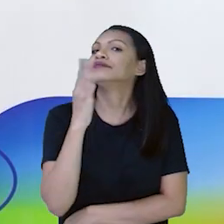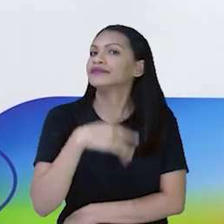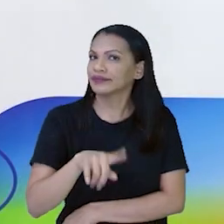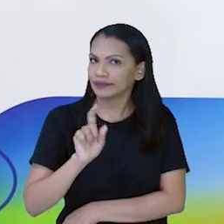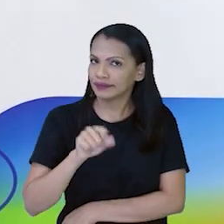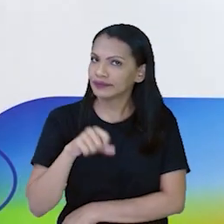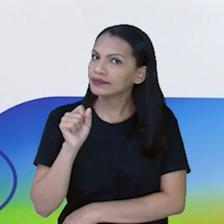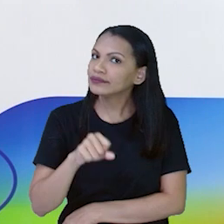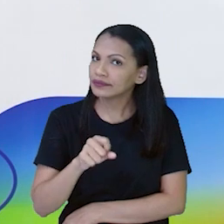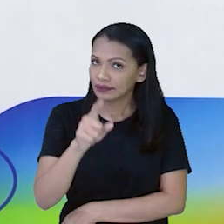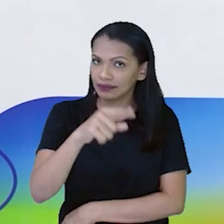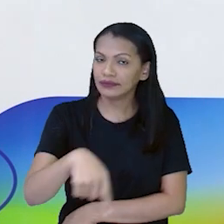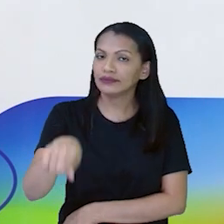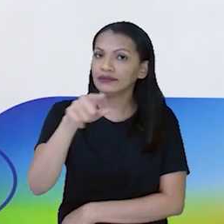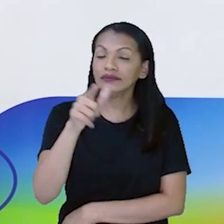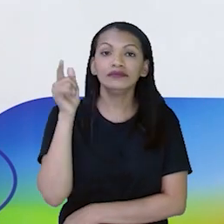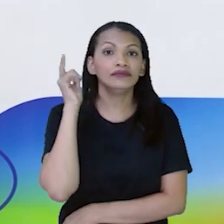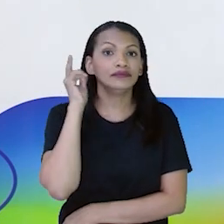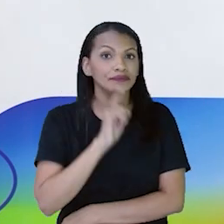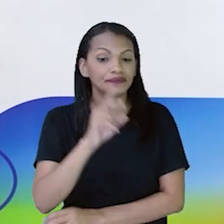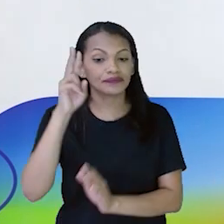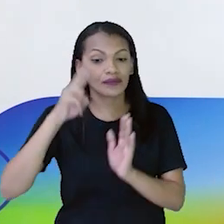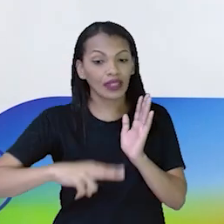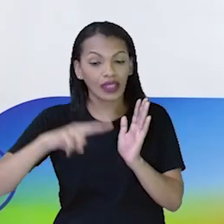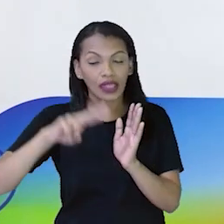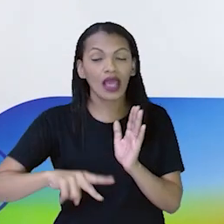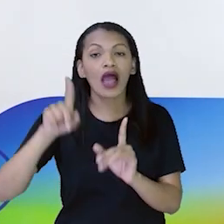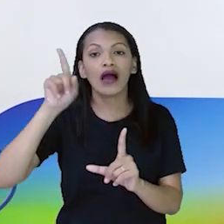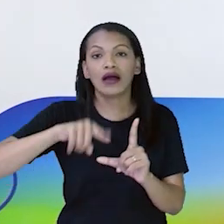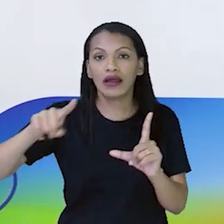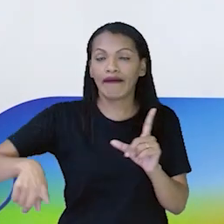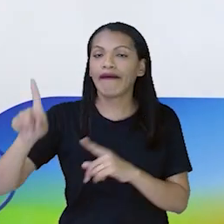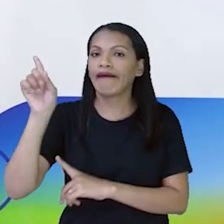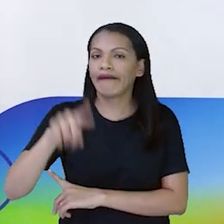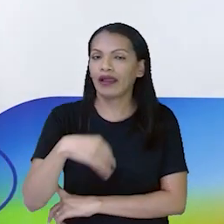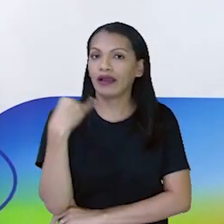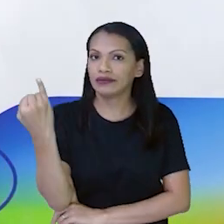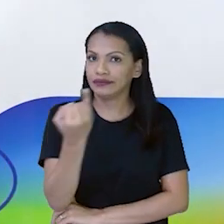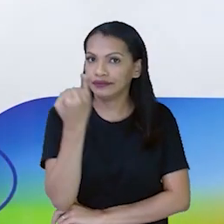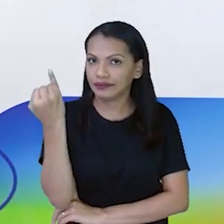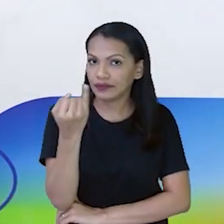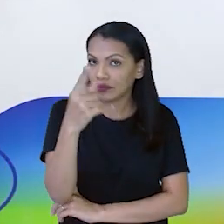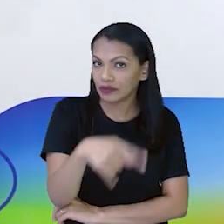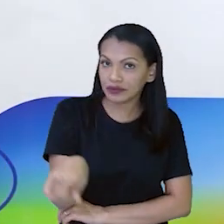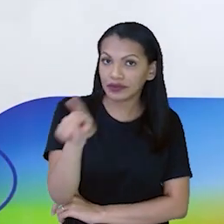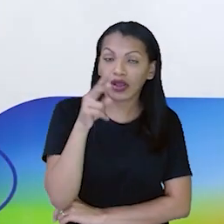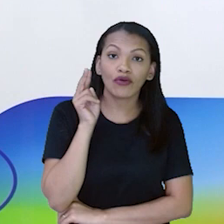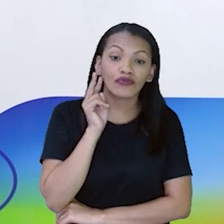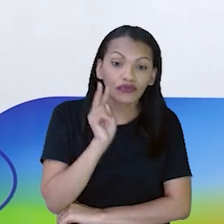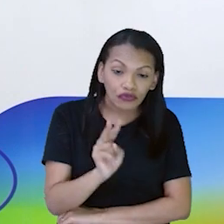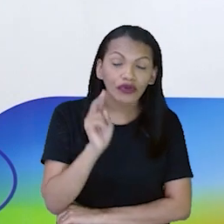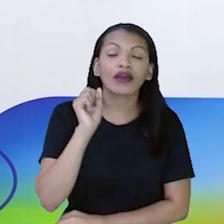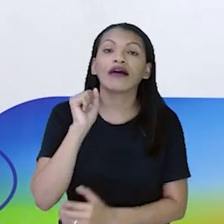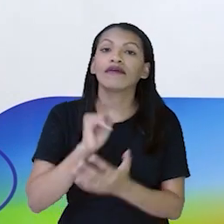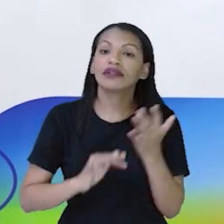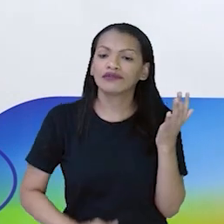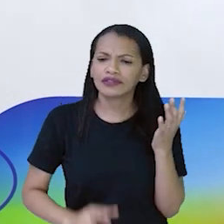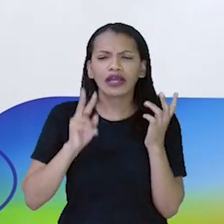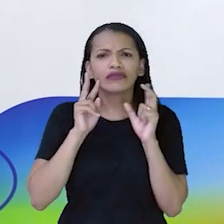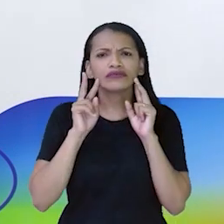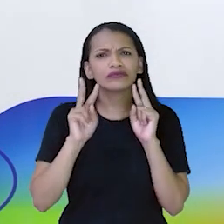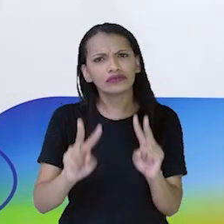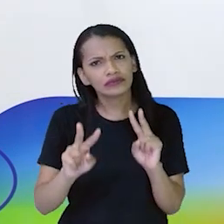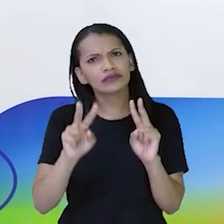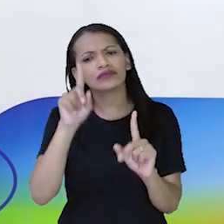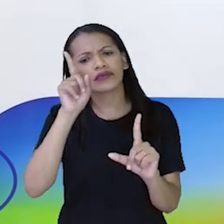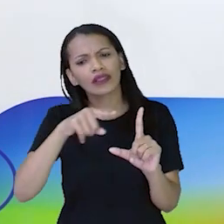de laranja. Vocês estão conseguindo ler o gráfico, que isso é muito importante. Quando vocês verem alguma atividade com gráfico, vocês têm que